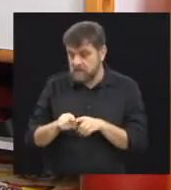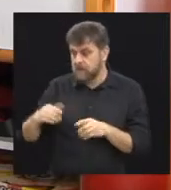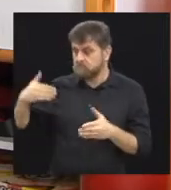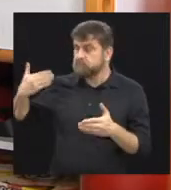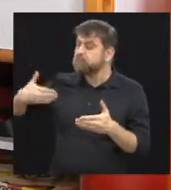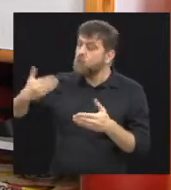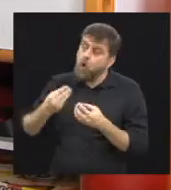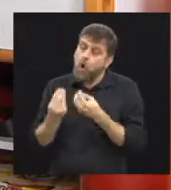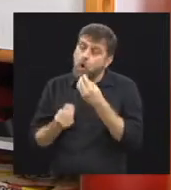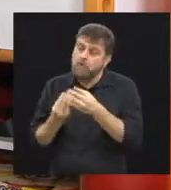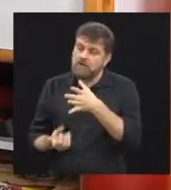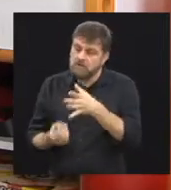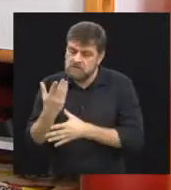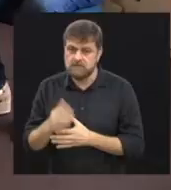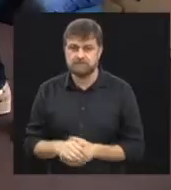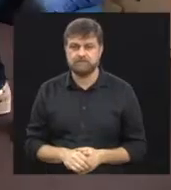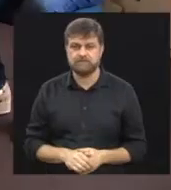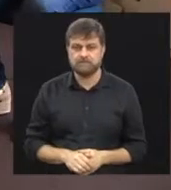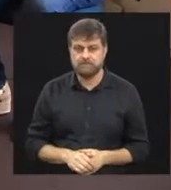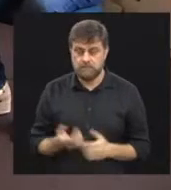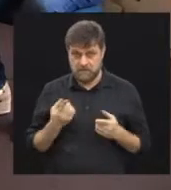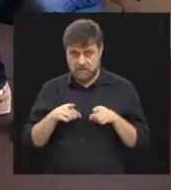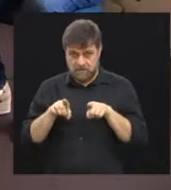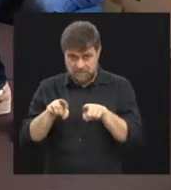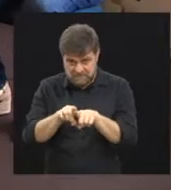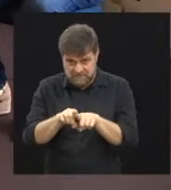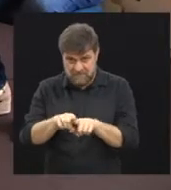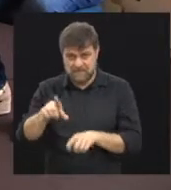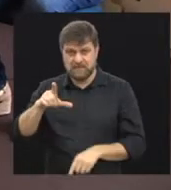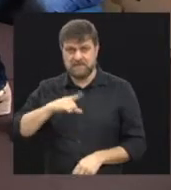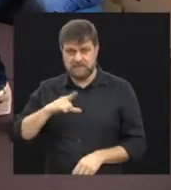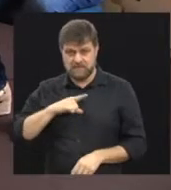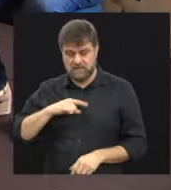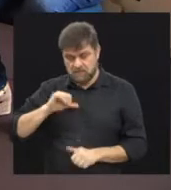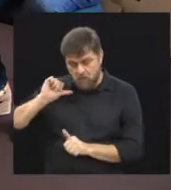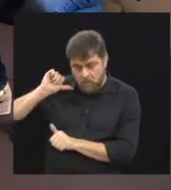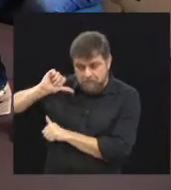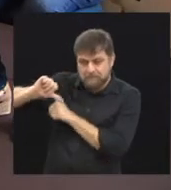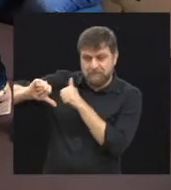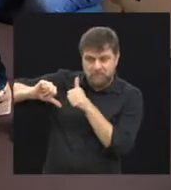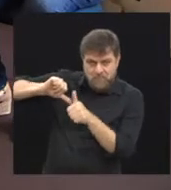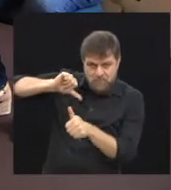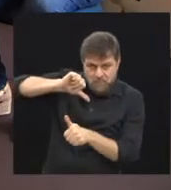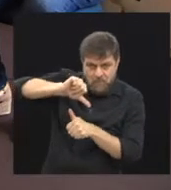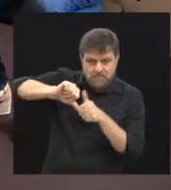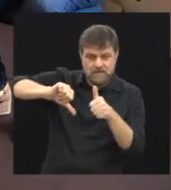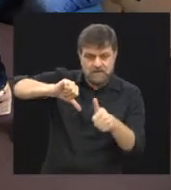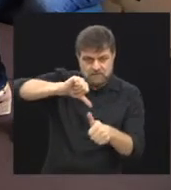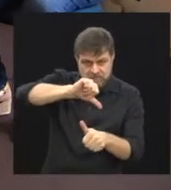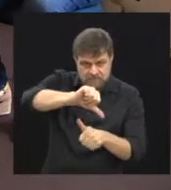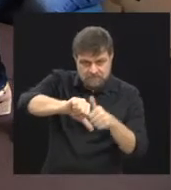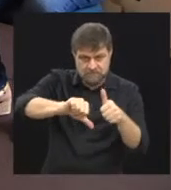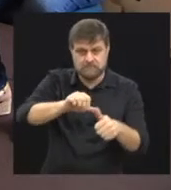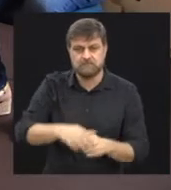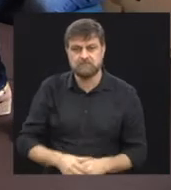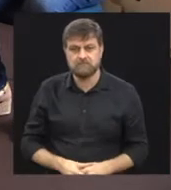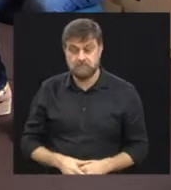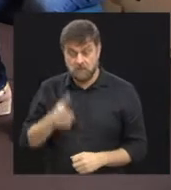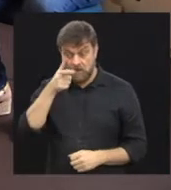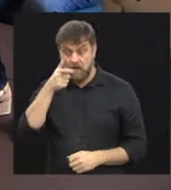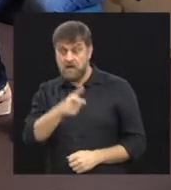que foi mudando ao longo dos anos? Não, essa parceria veio se alterando ao longo dos anos, né? E